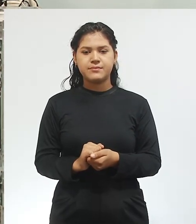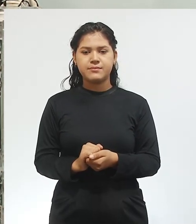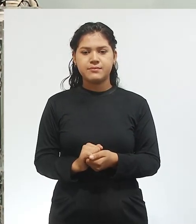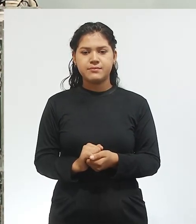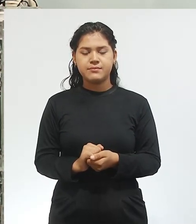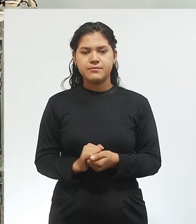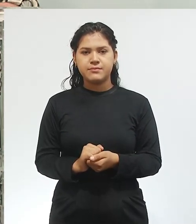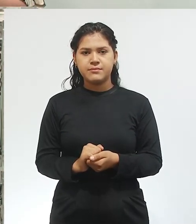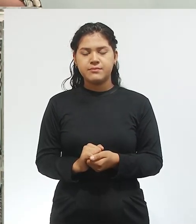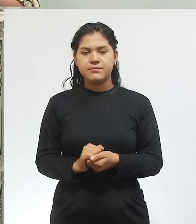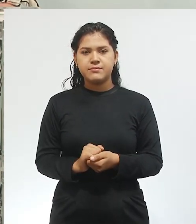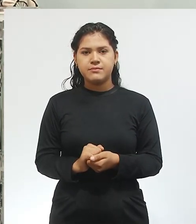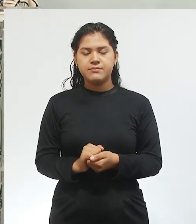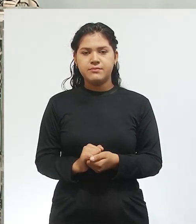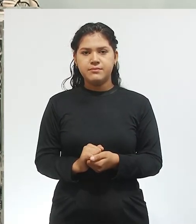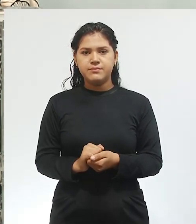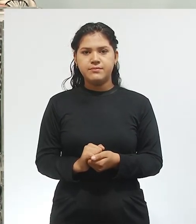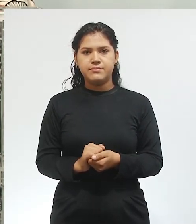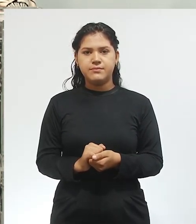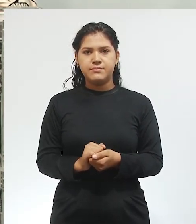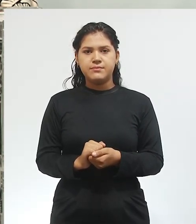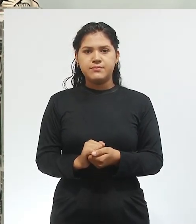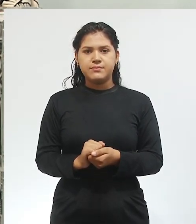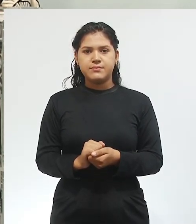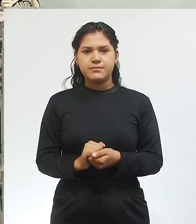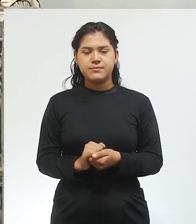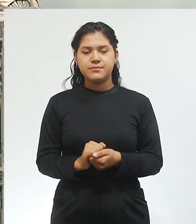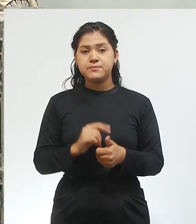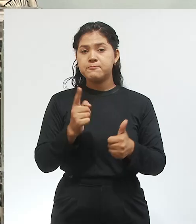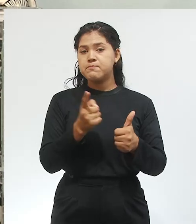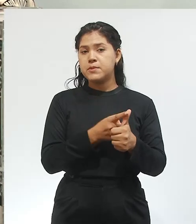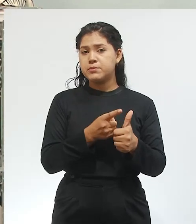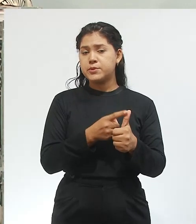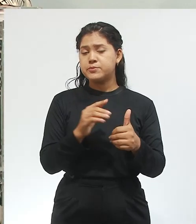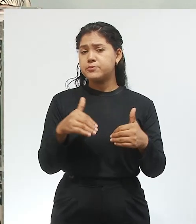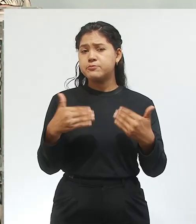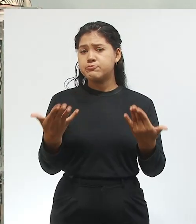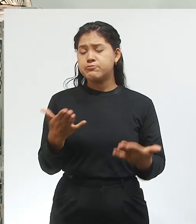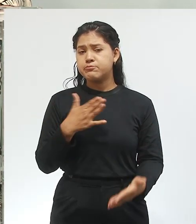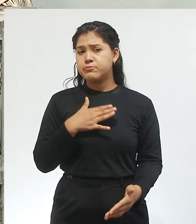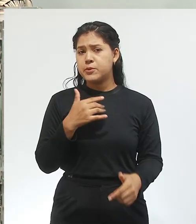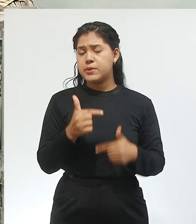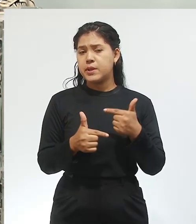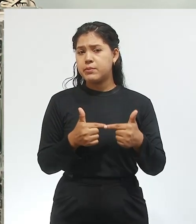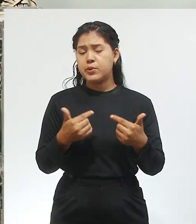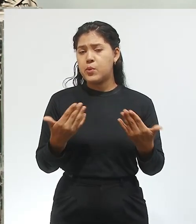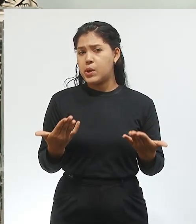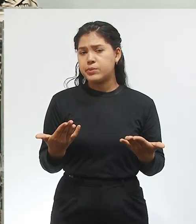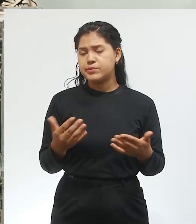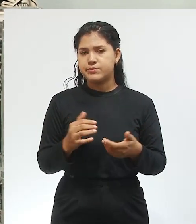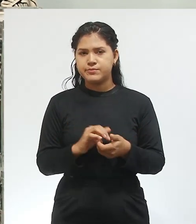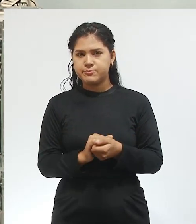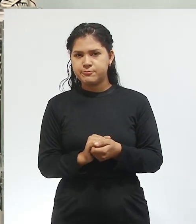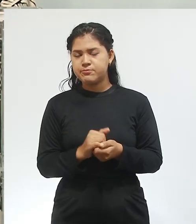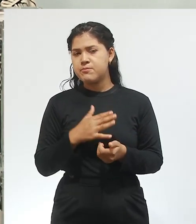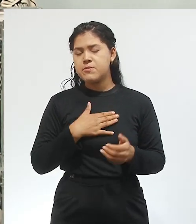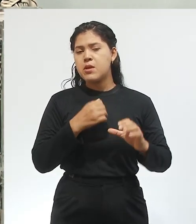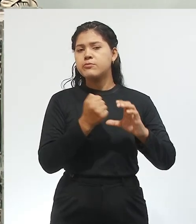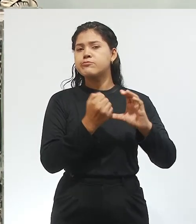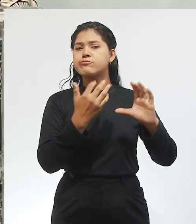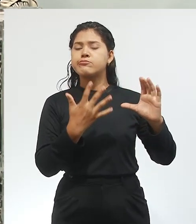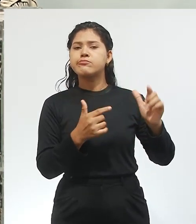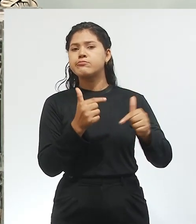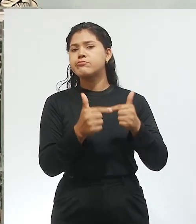Então, a gente vai primeiro verificar qual é o meu serviço, né? Quais são as características dele, o que é que ele